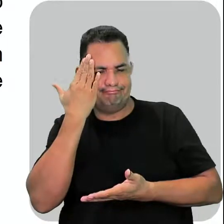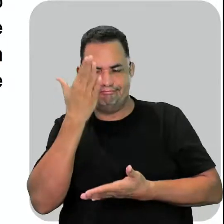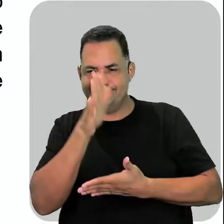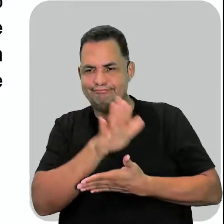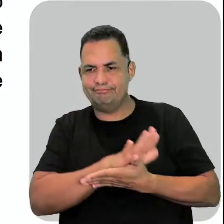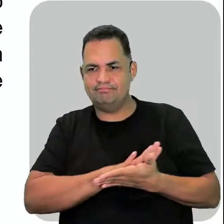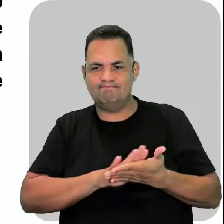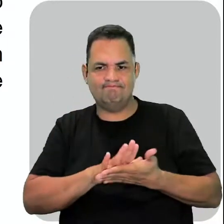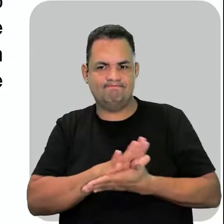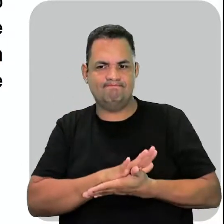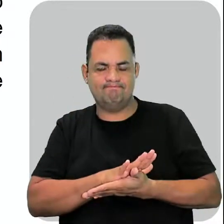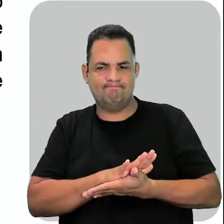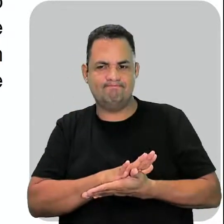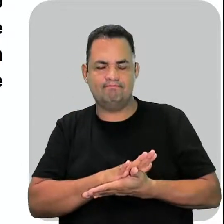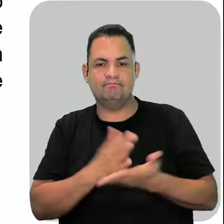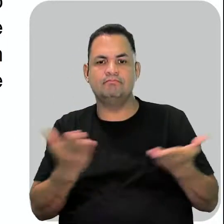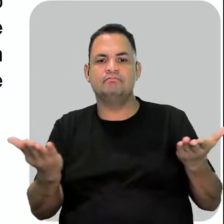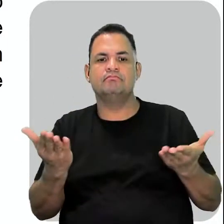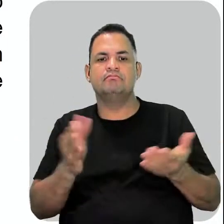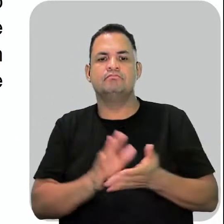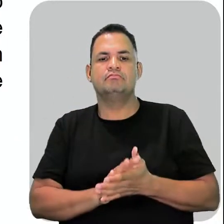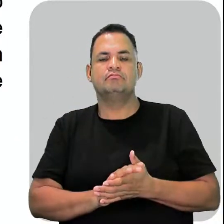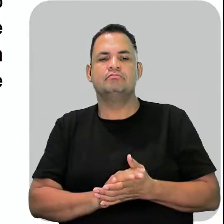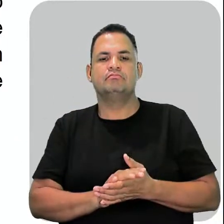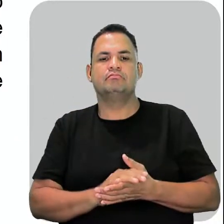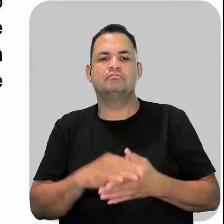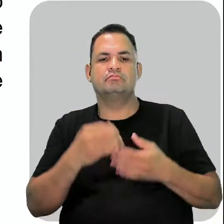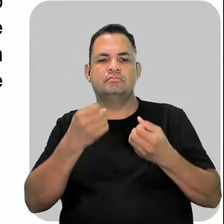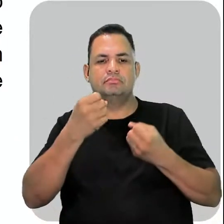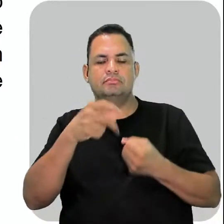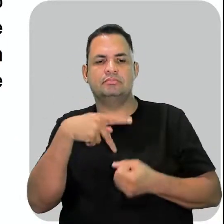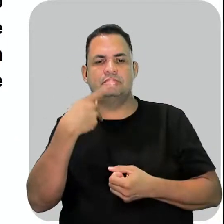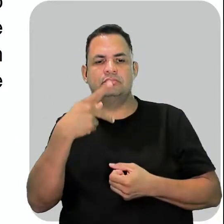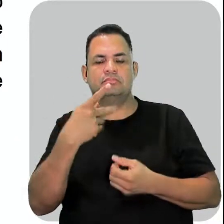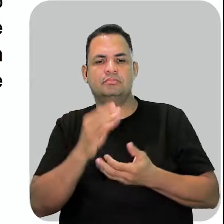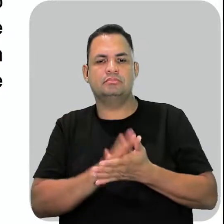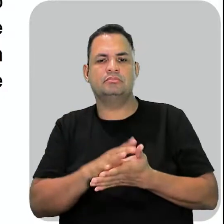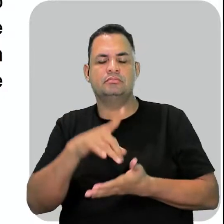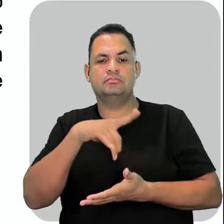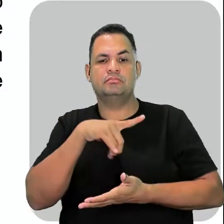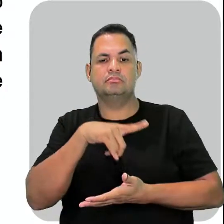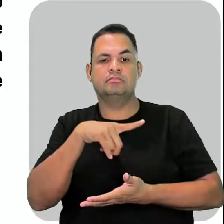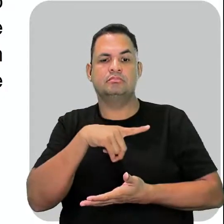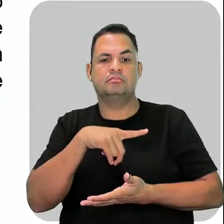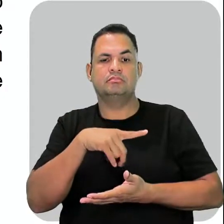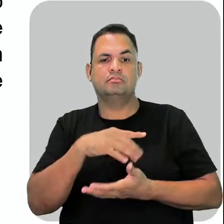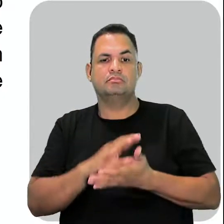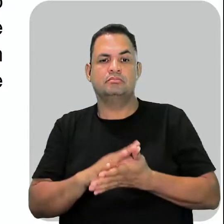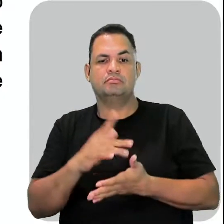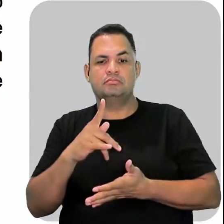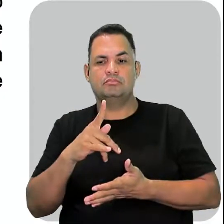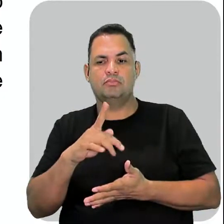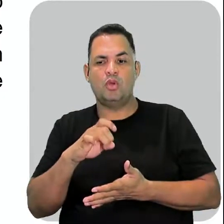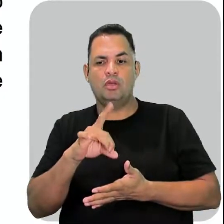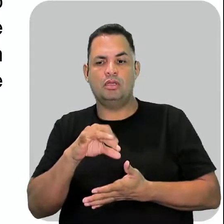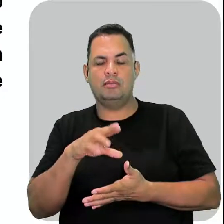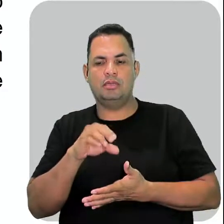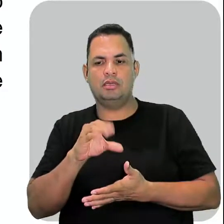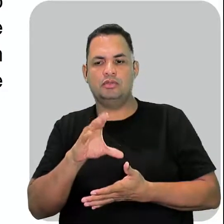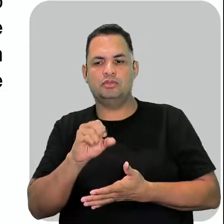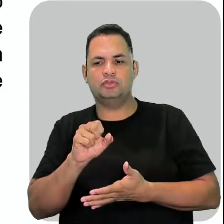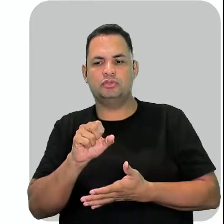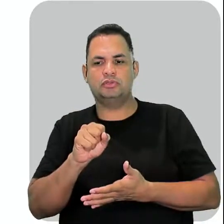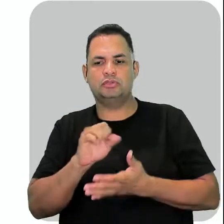nada. Gente, aqui nós estamos falando da reação para formar os nossos polímeros de